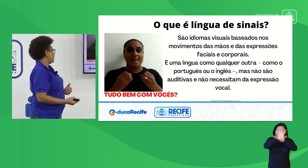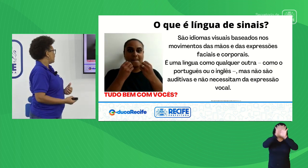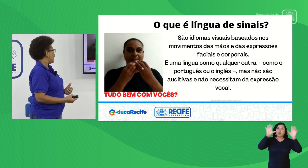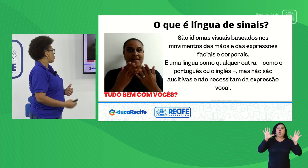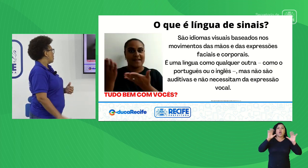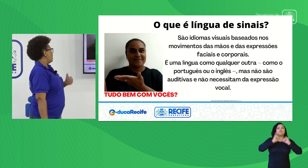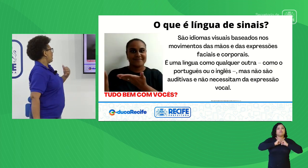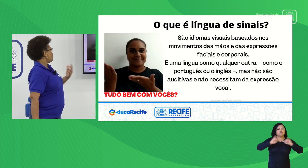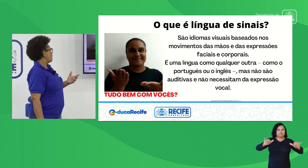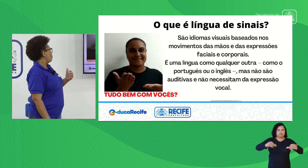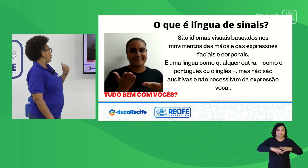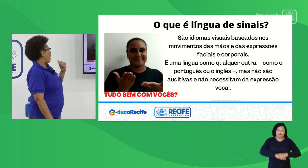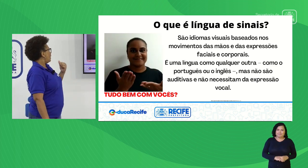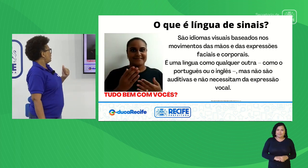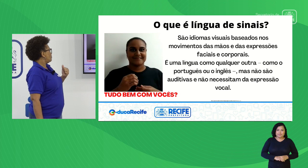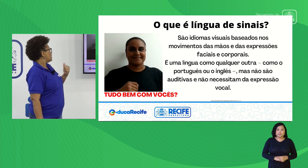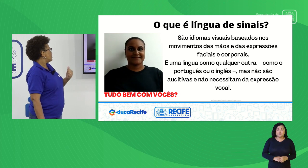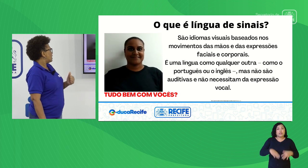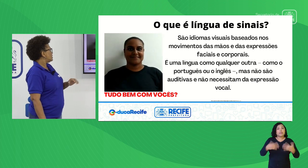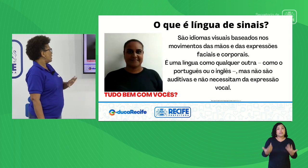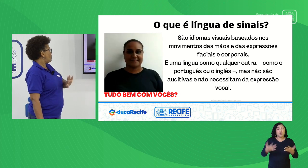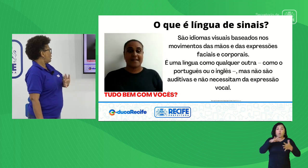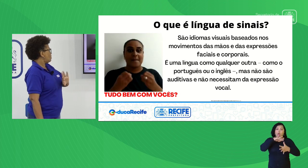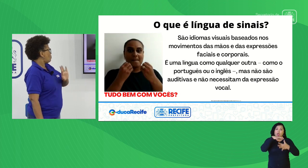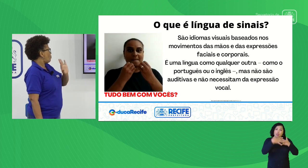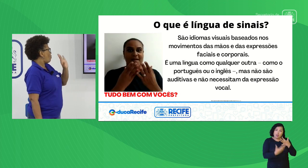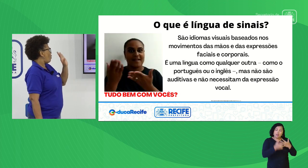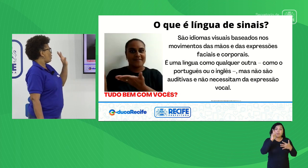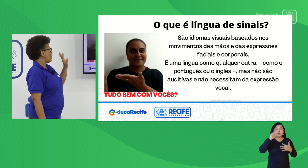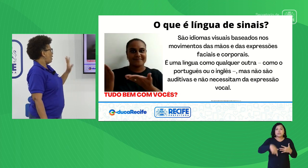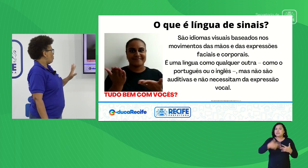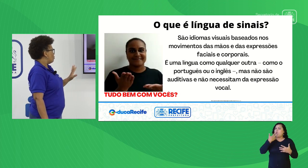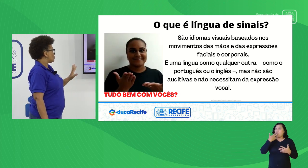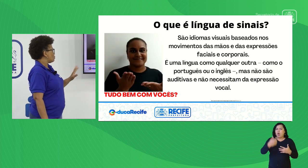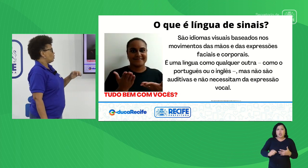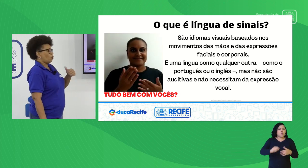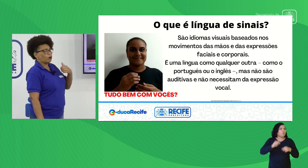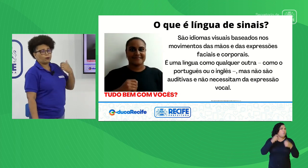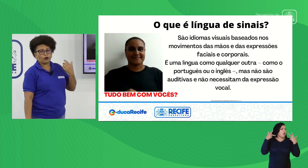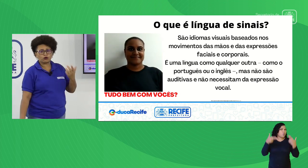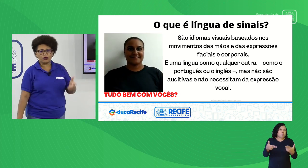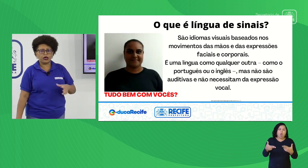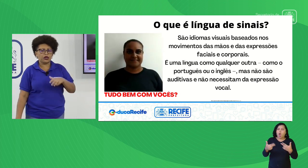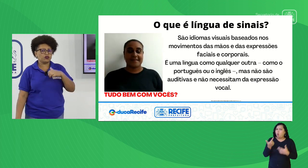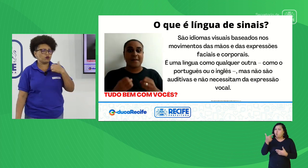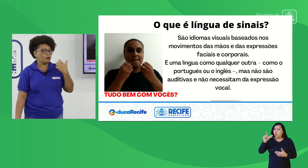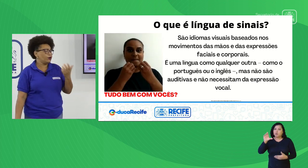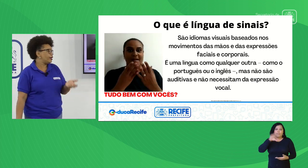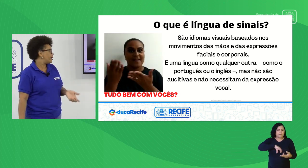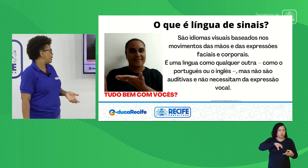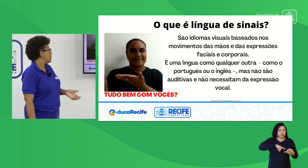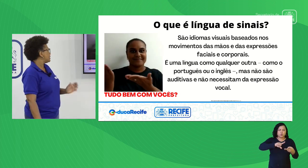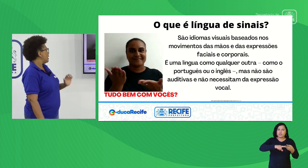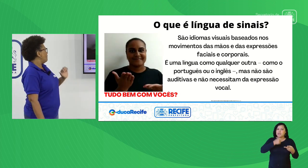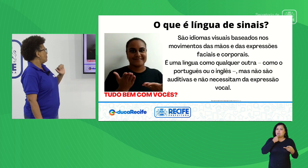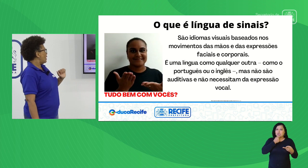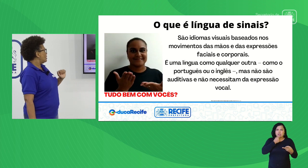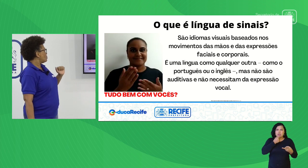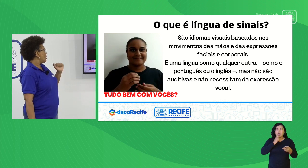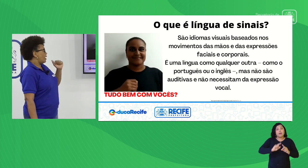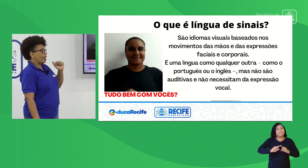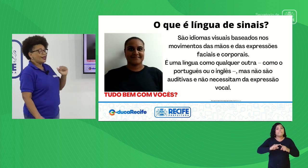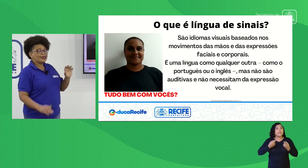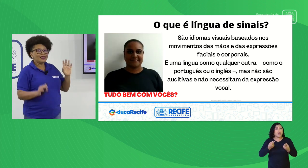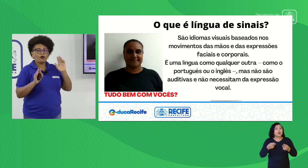da mensagem. Então, a língua de sinais é uma língua como qualquer outro, como o português, como o inglês,